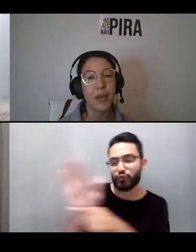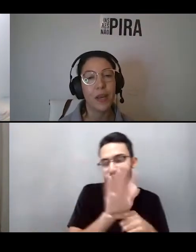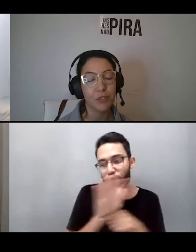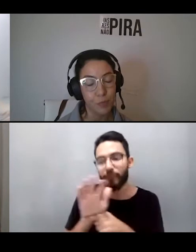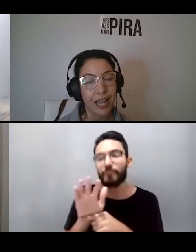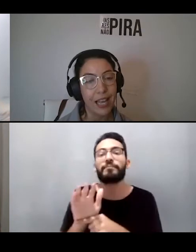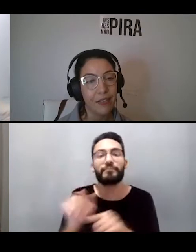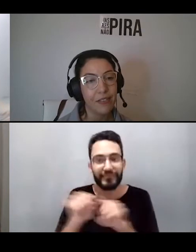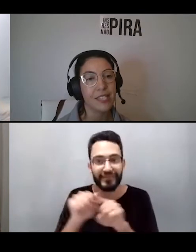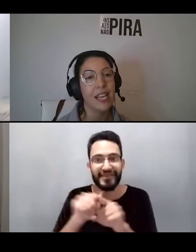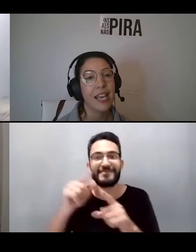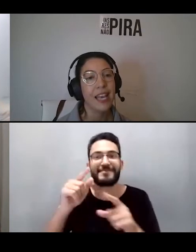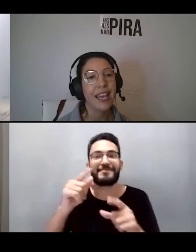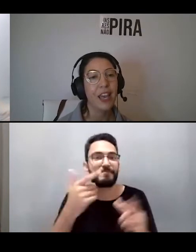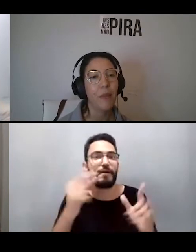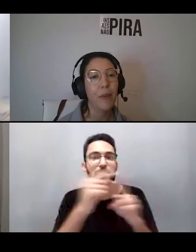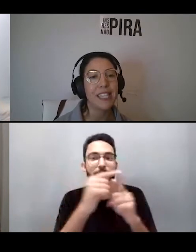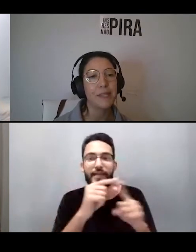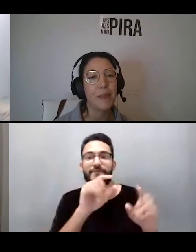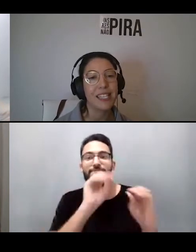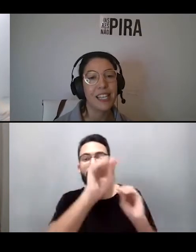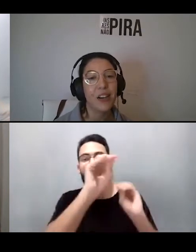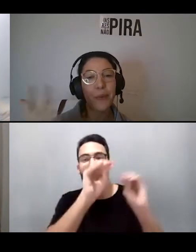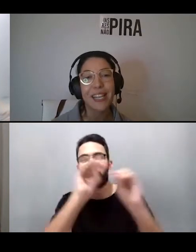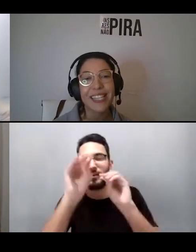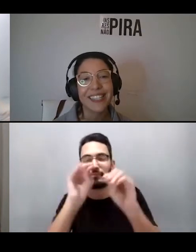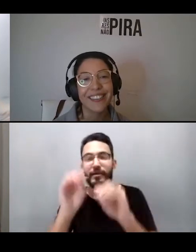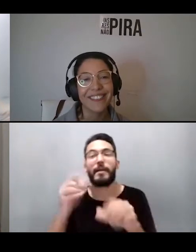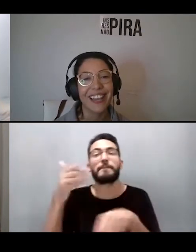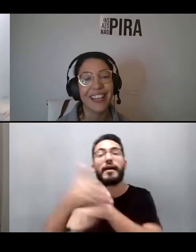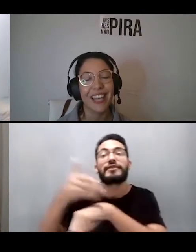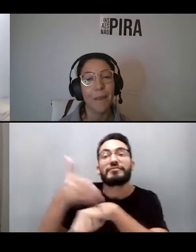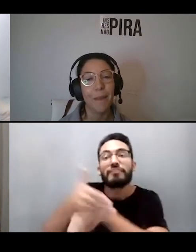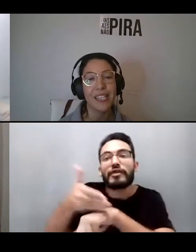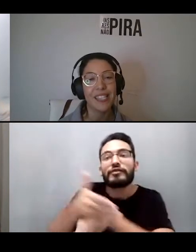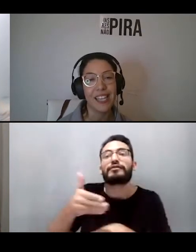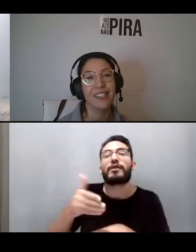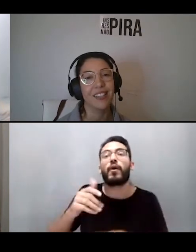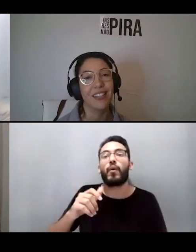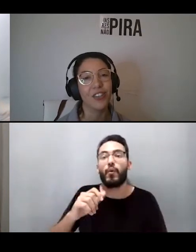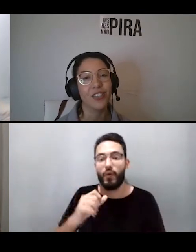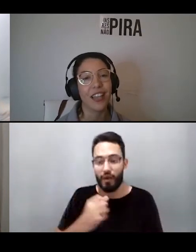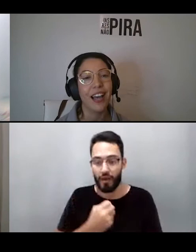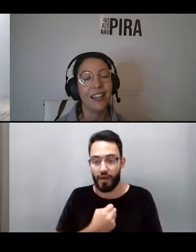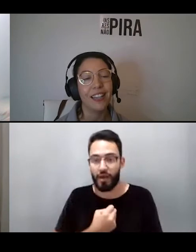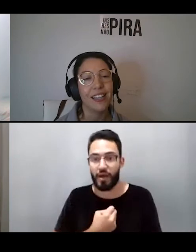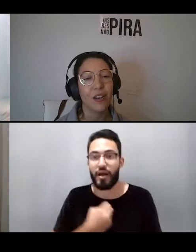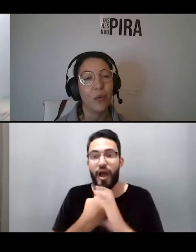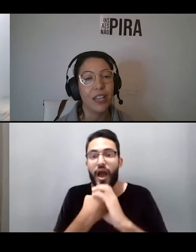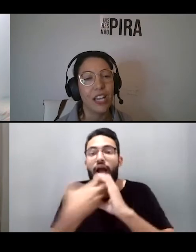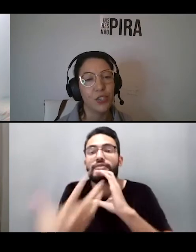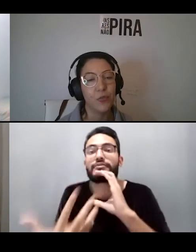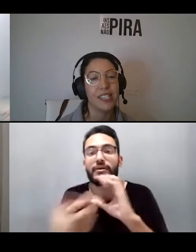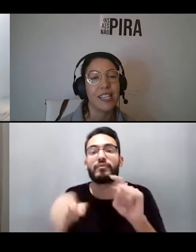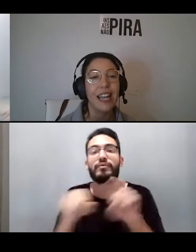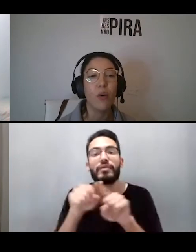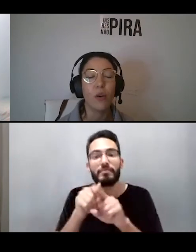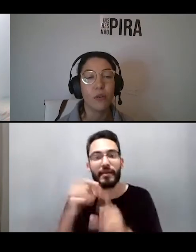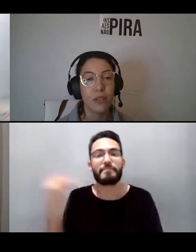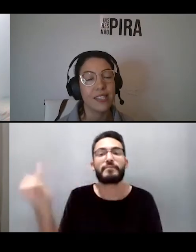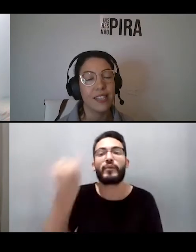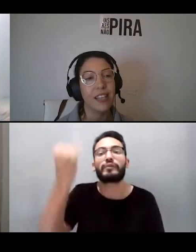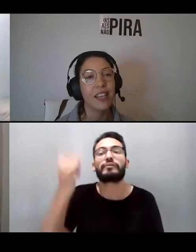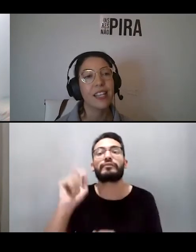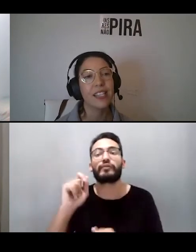nuvem de palavras. É uma participação e uma ação, né? É a presença da gente estar ali nessa comunidade e fazer